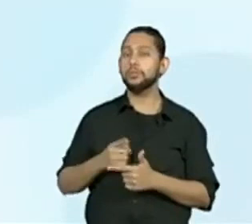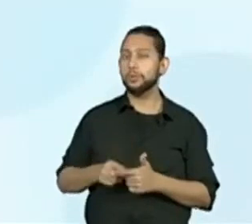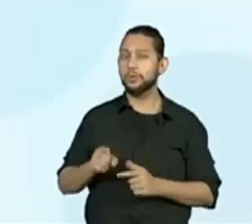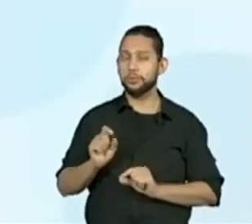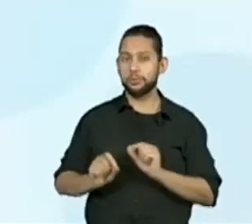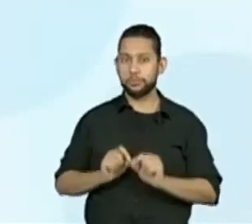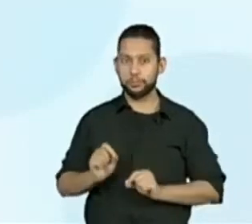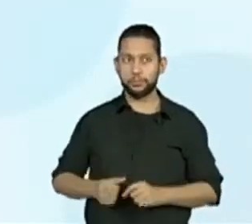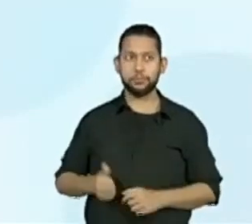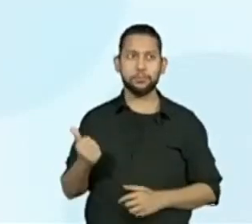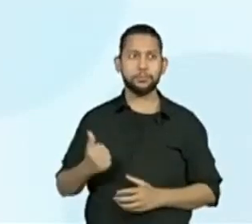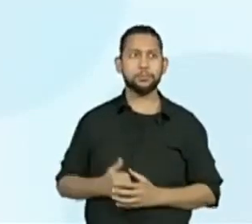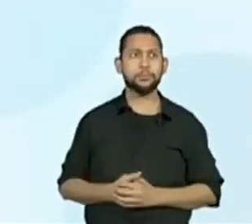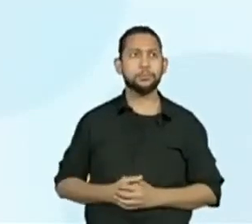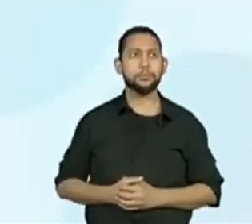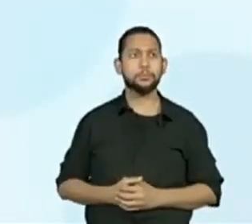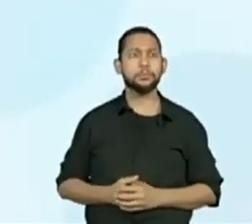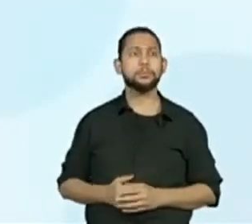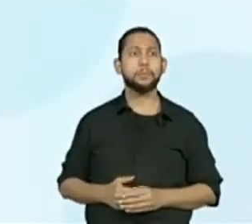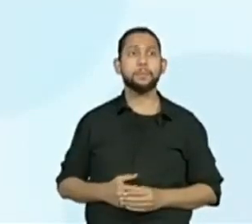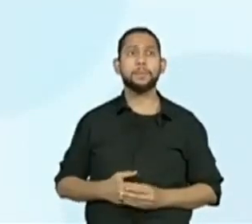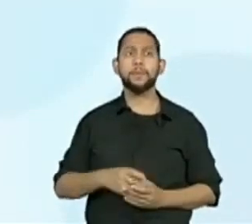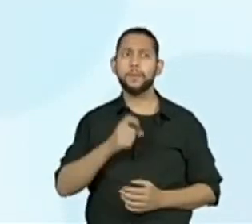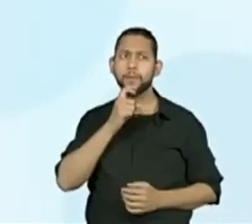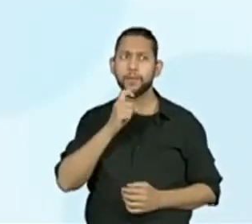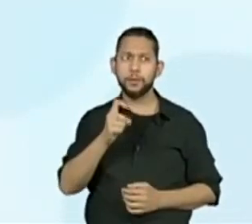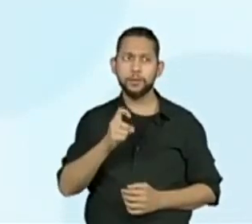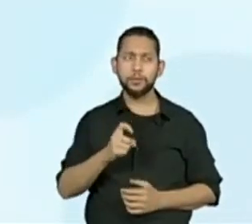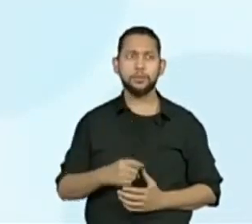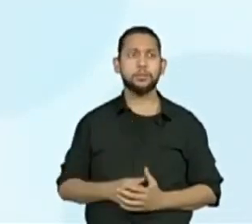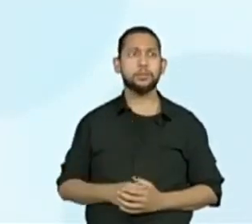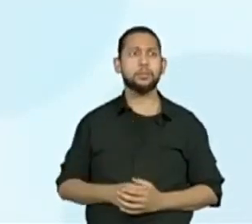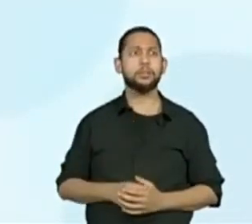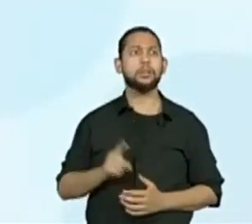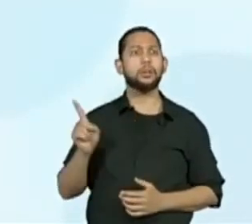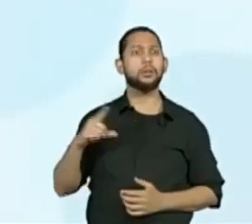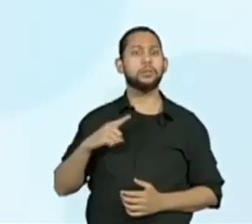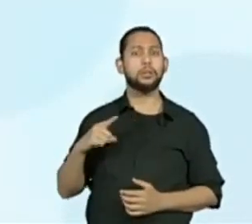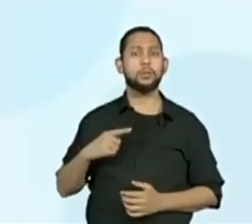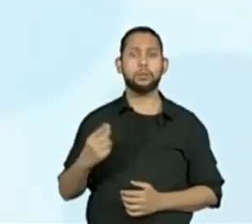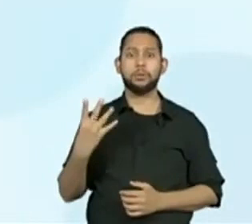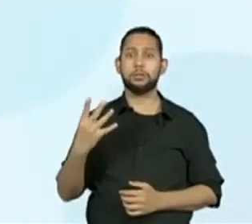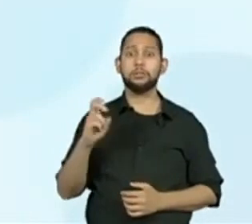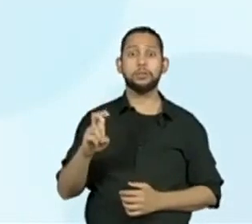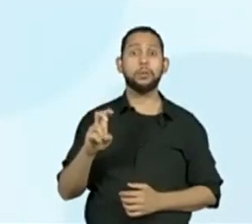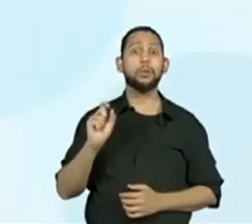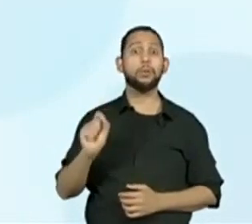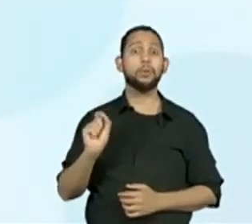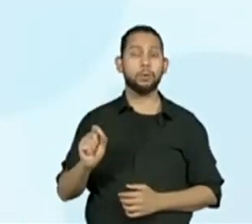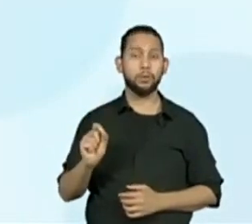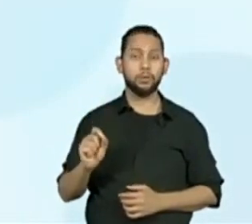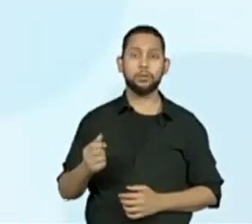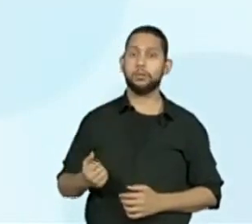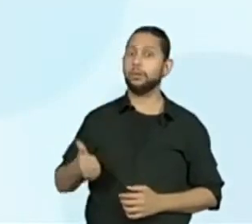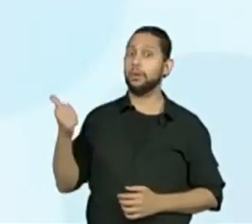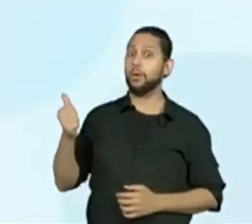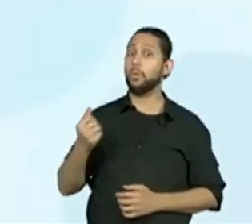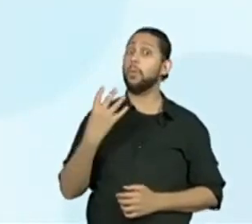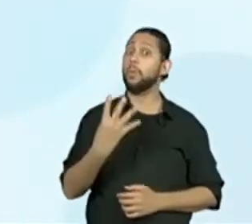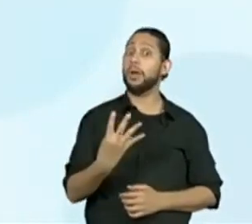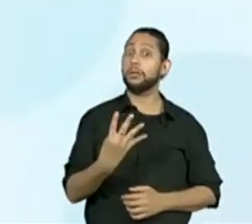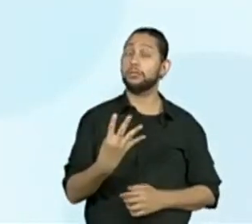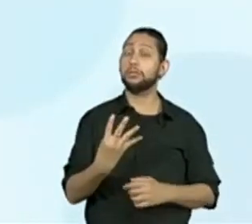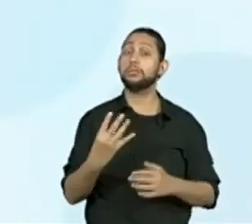estimativas então vou fazer de verde aqui eu tenho no 45 eu tenho o quatro que